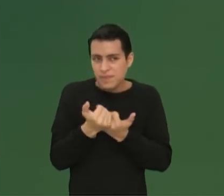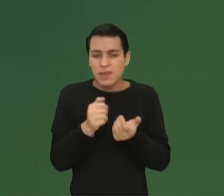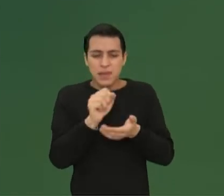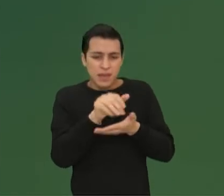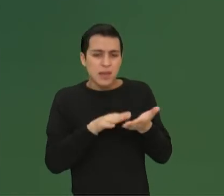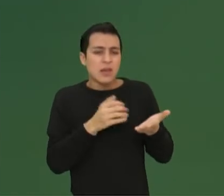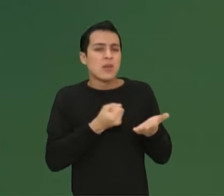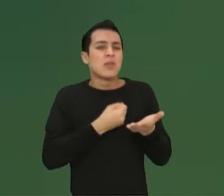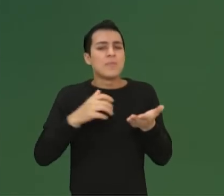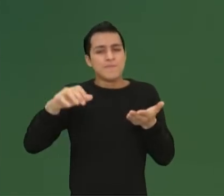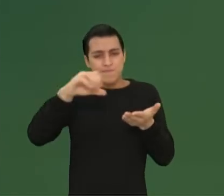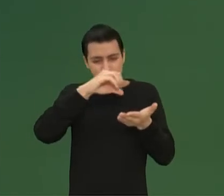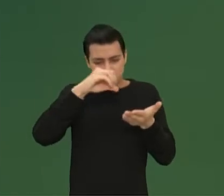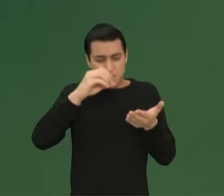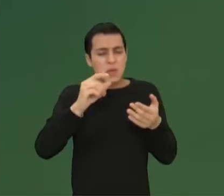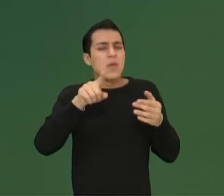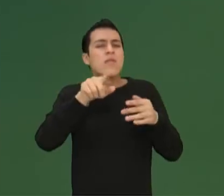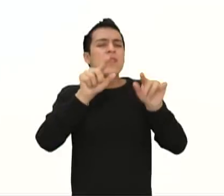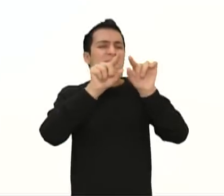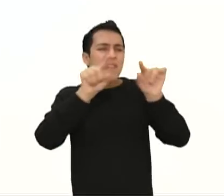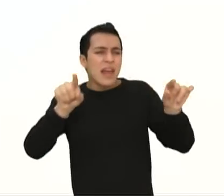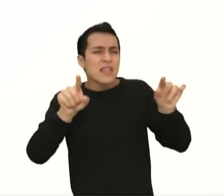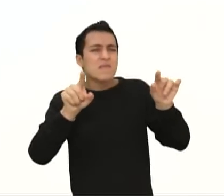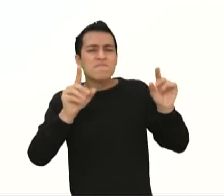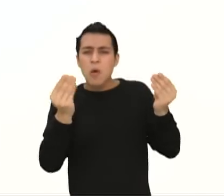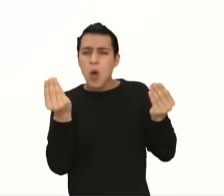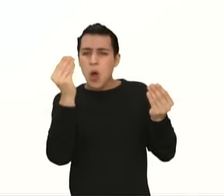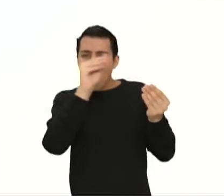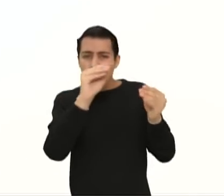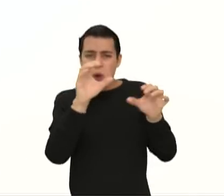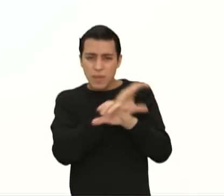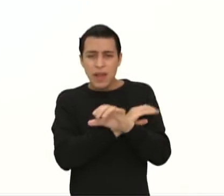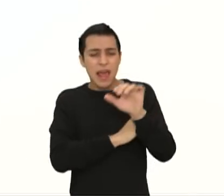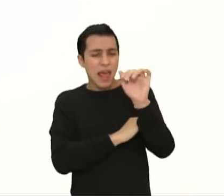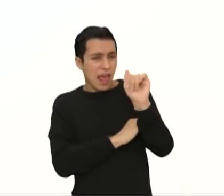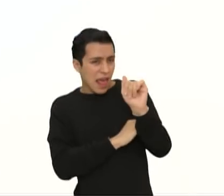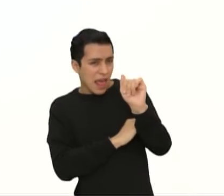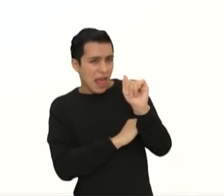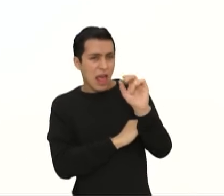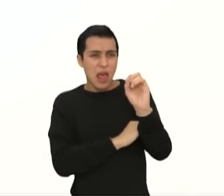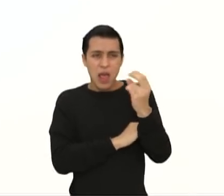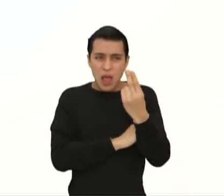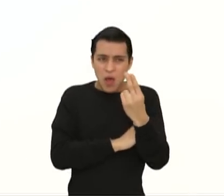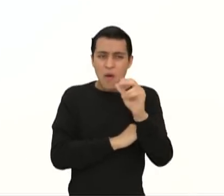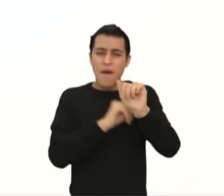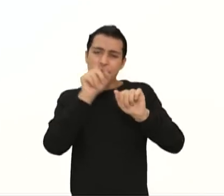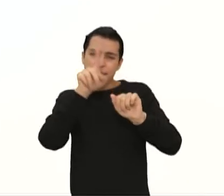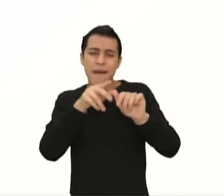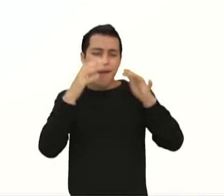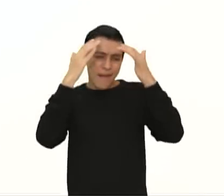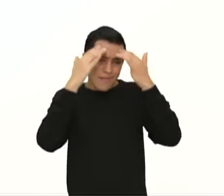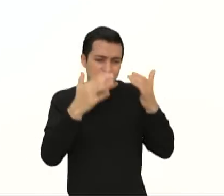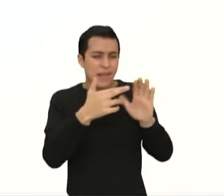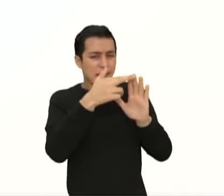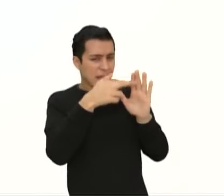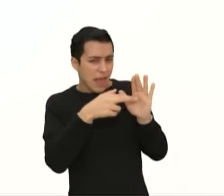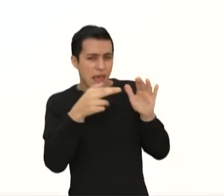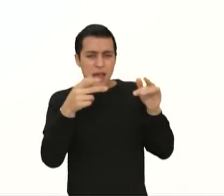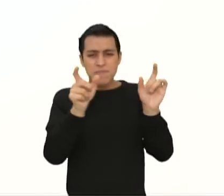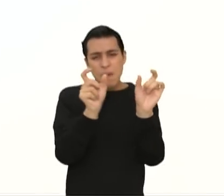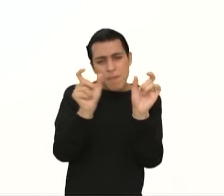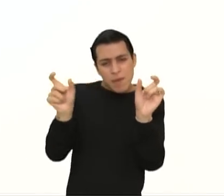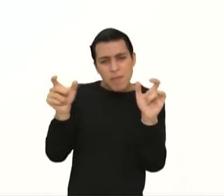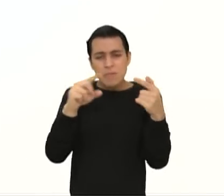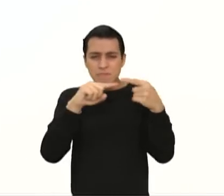Exercício número 9. Complete as frases com a ou a, respeitando a regência. Letra